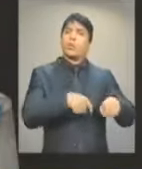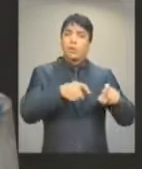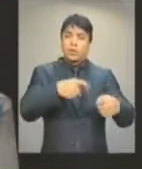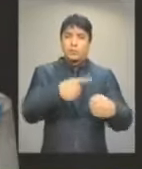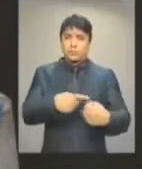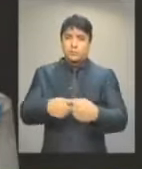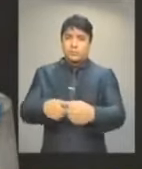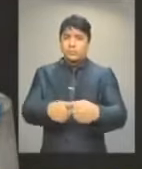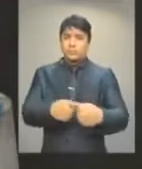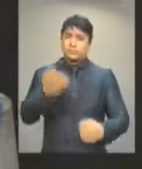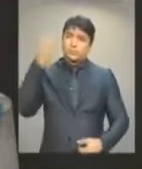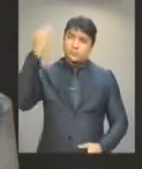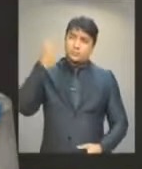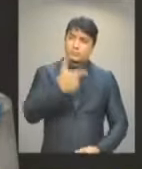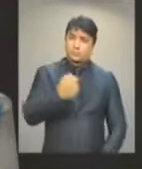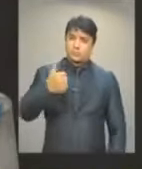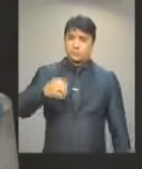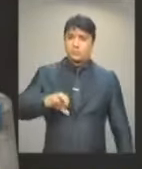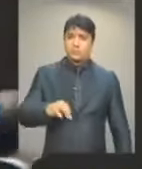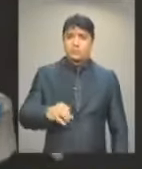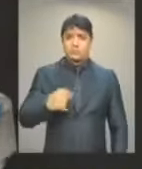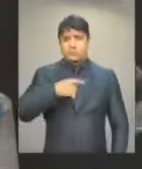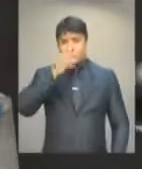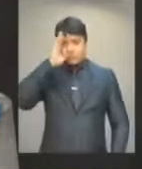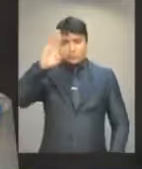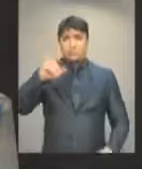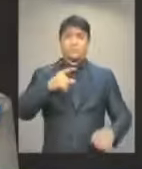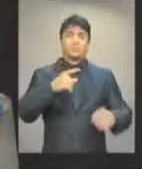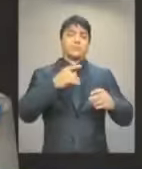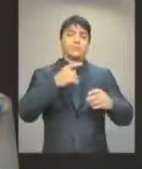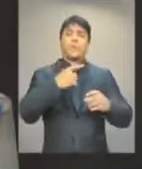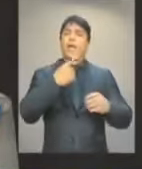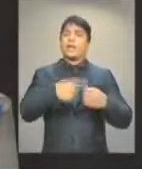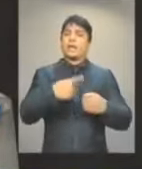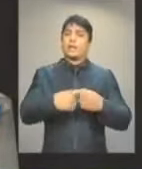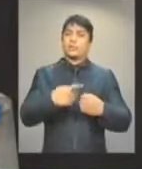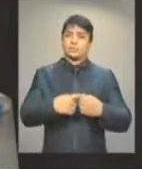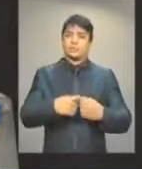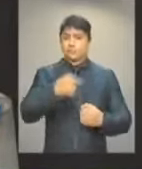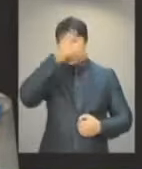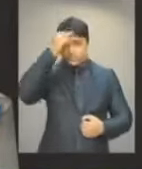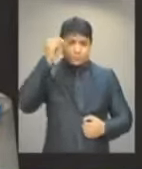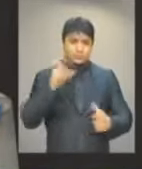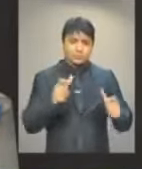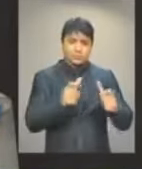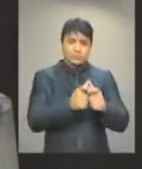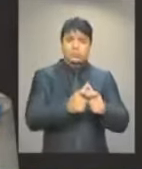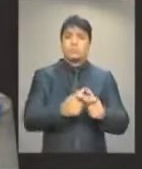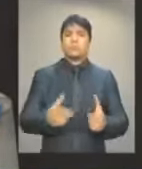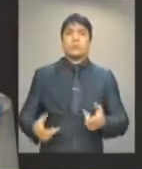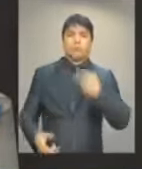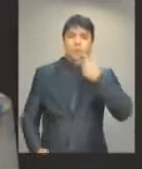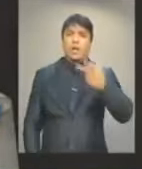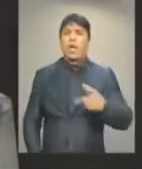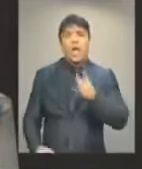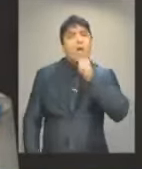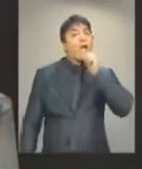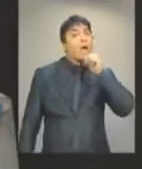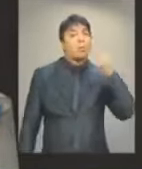escolar passado, sobretudo nos pequenos municípios, nos distritos mais distantes, disseram que não tem água. Os senhores sabiam